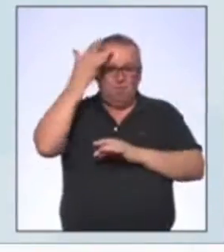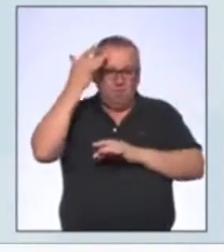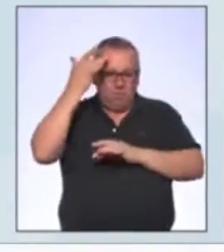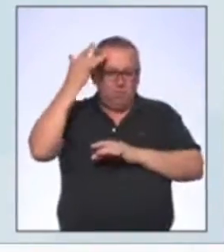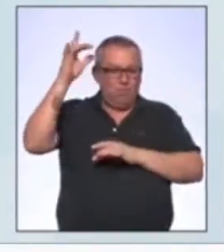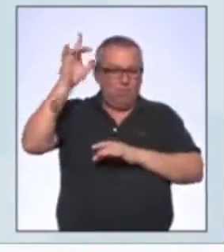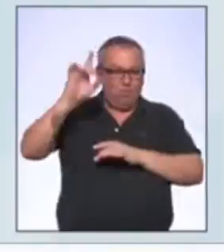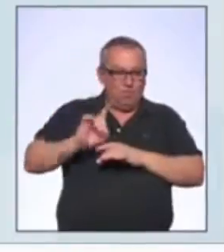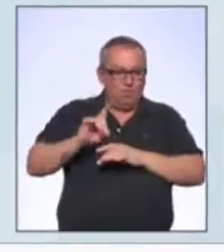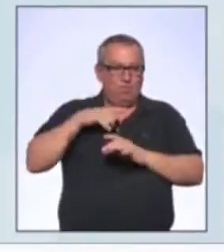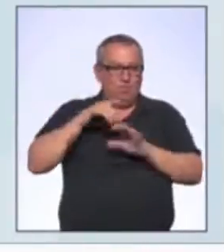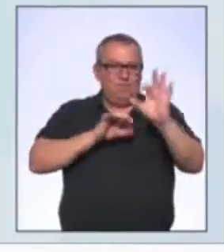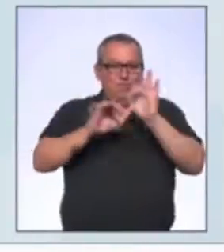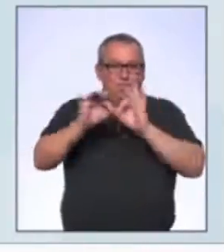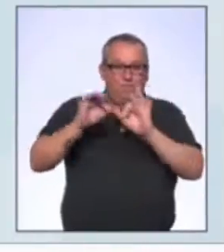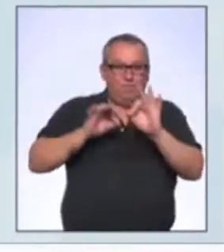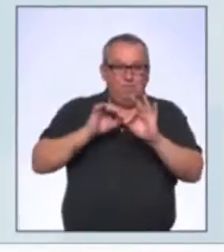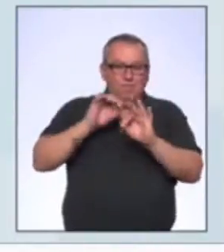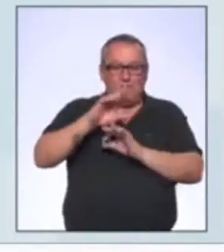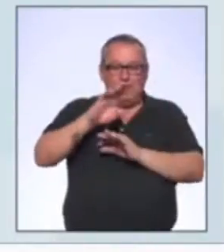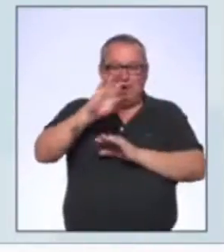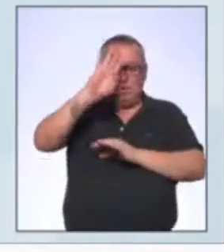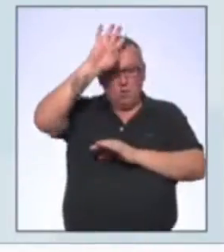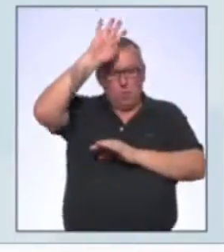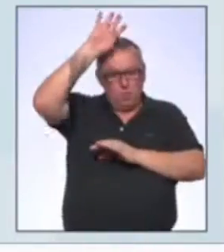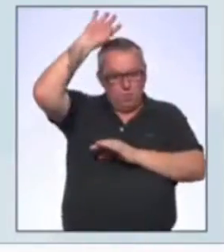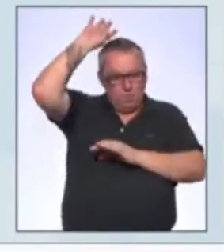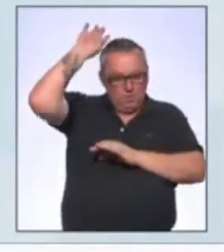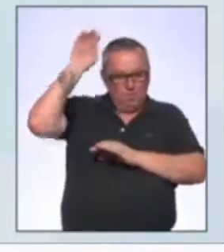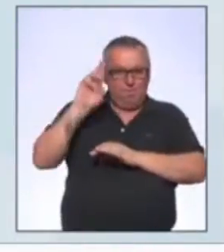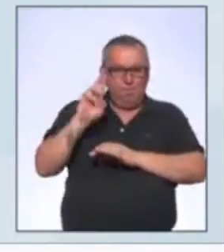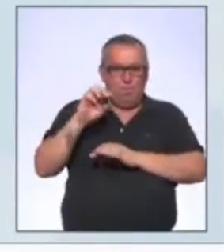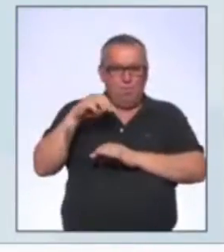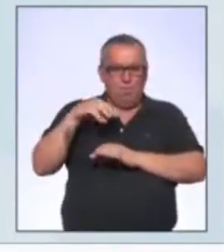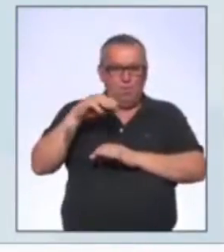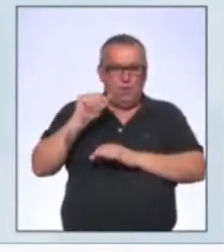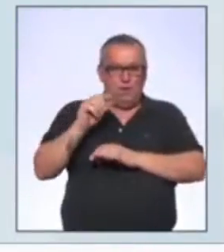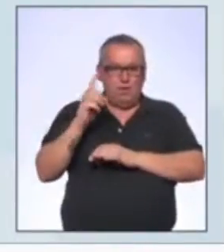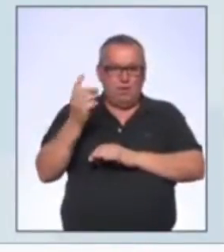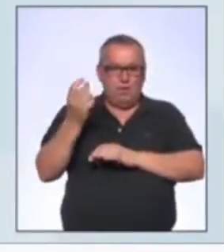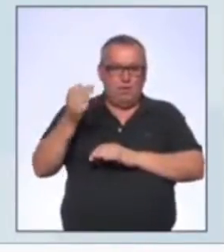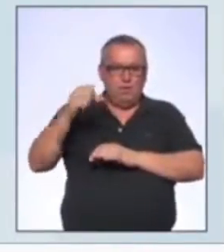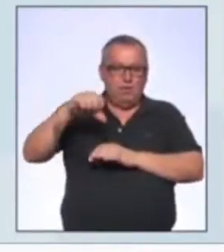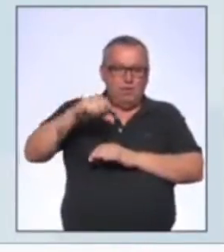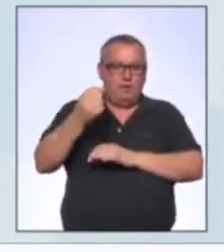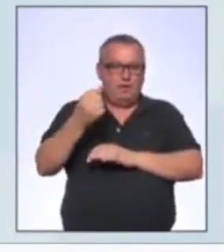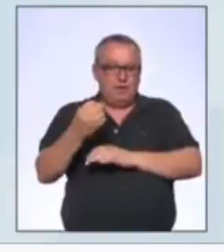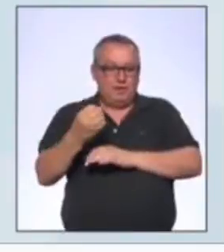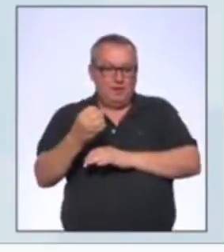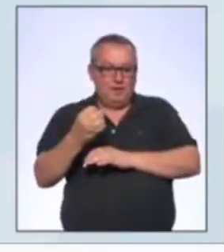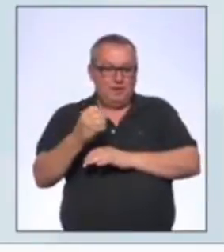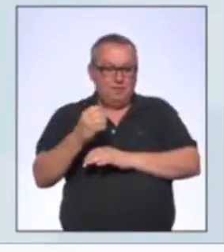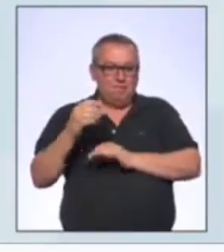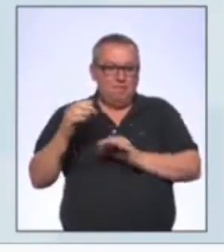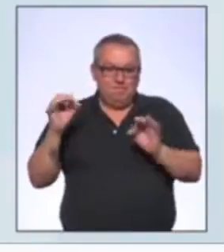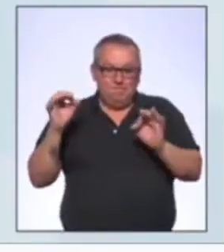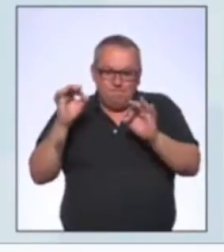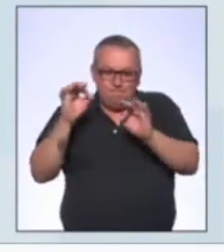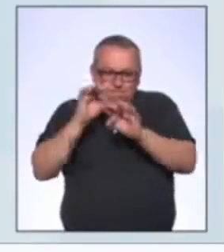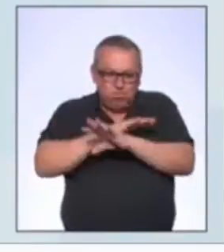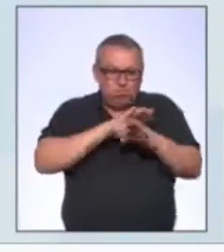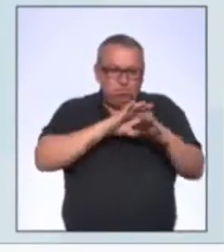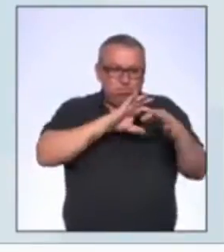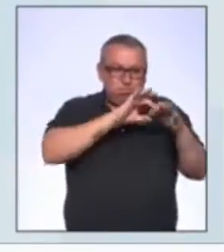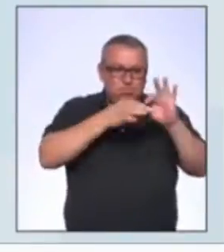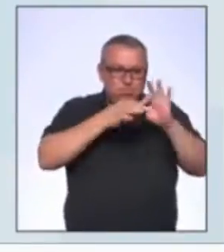pela primeira vez em roma na itália em 1960 imediatamente após o após os jogos